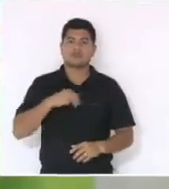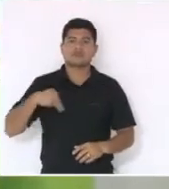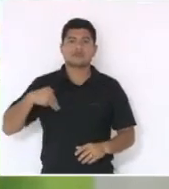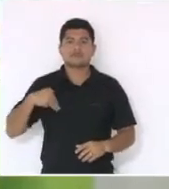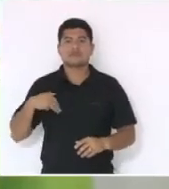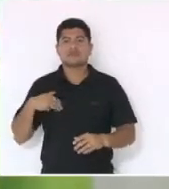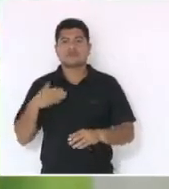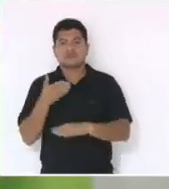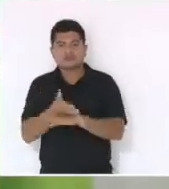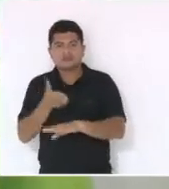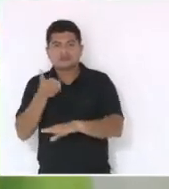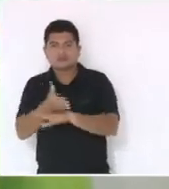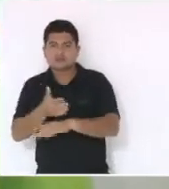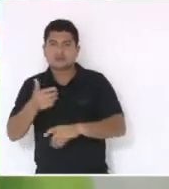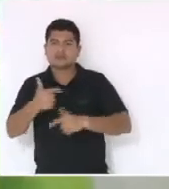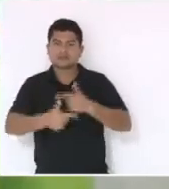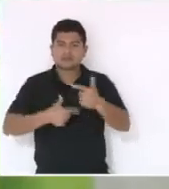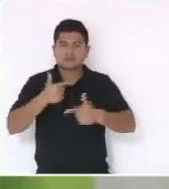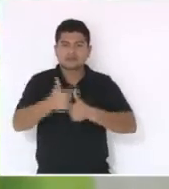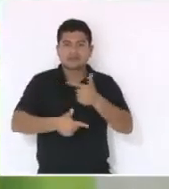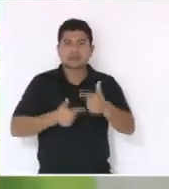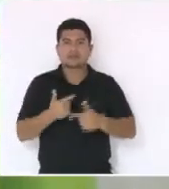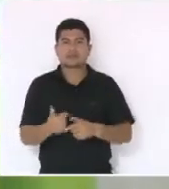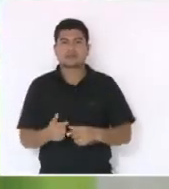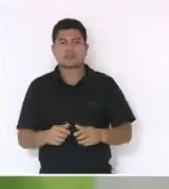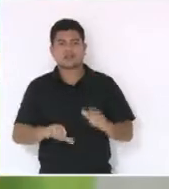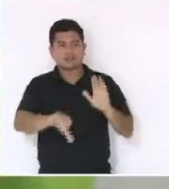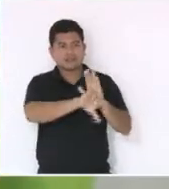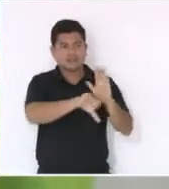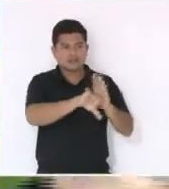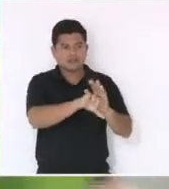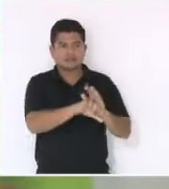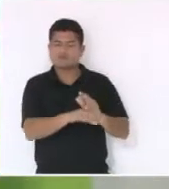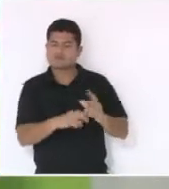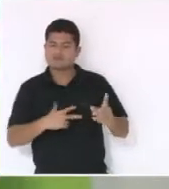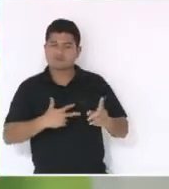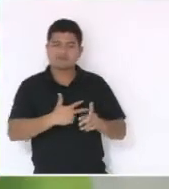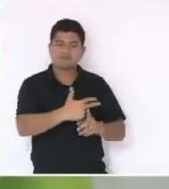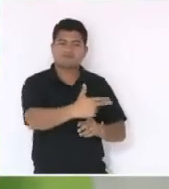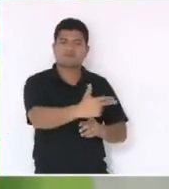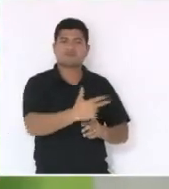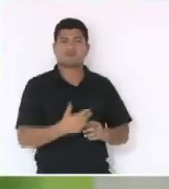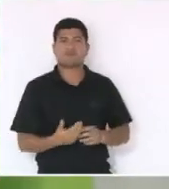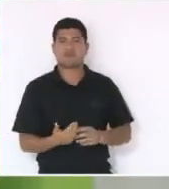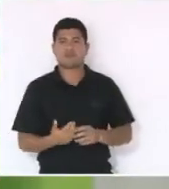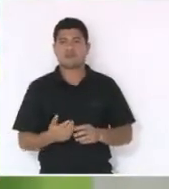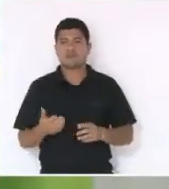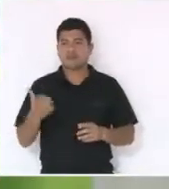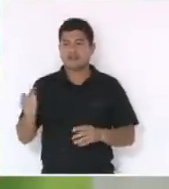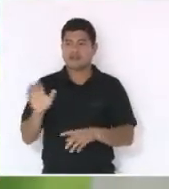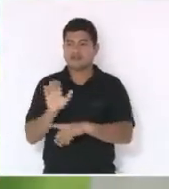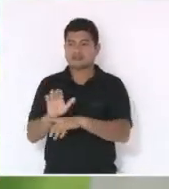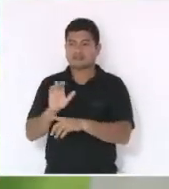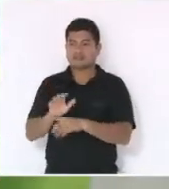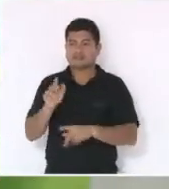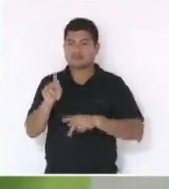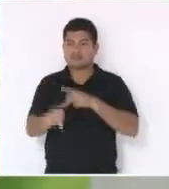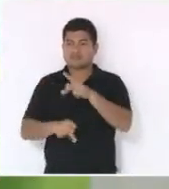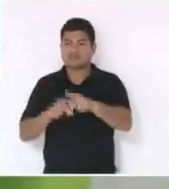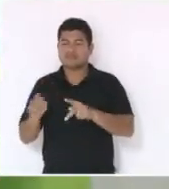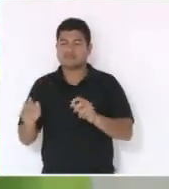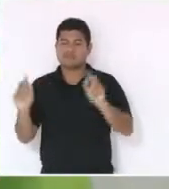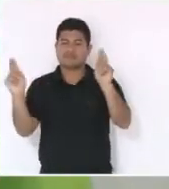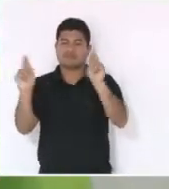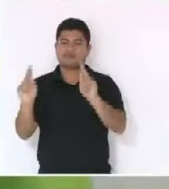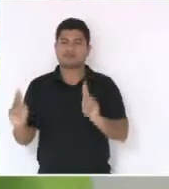a criminalidade, e isso vem a dar um pouco mais de paz à população do